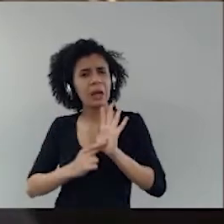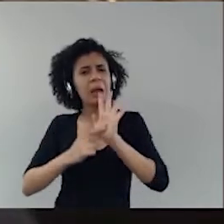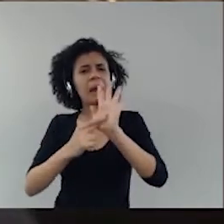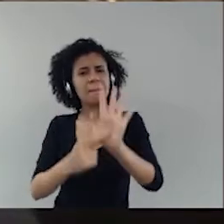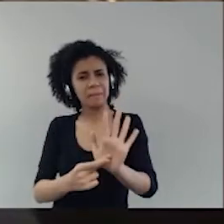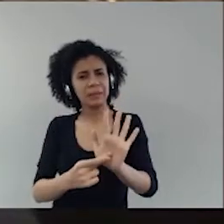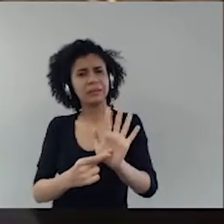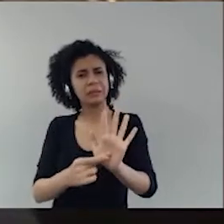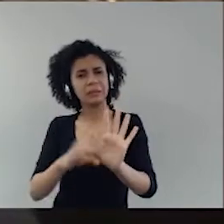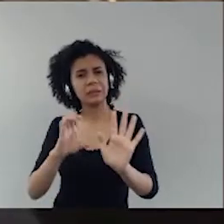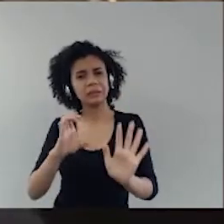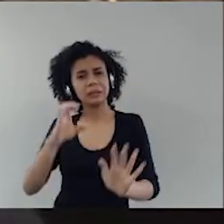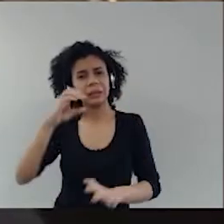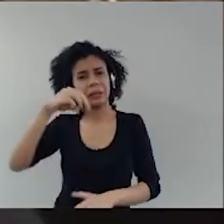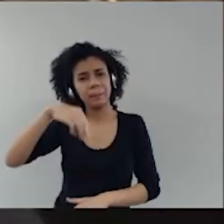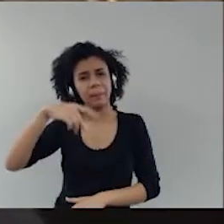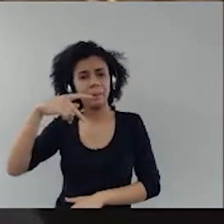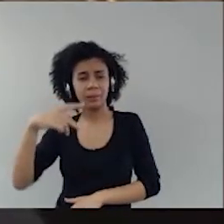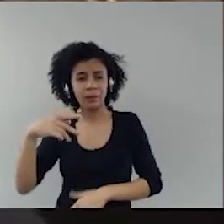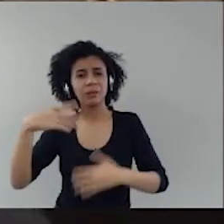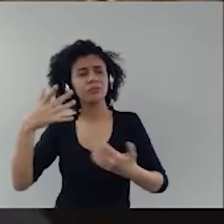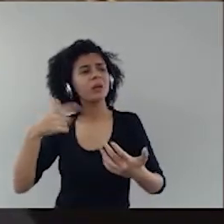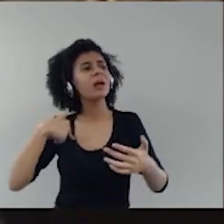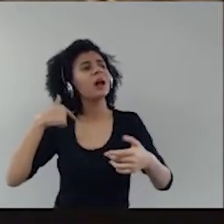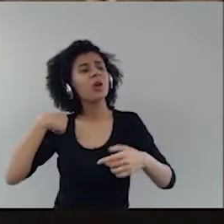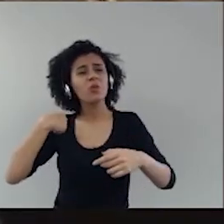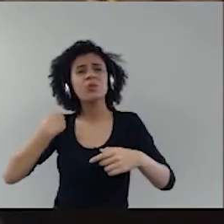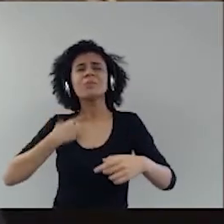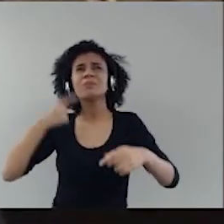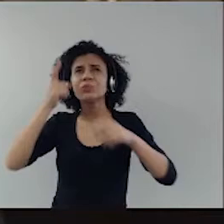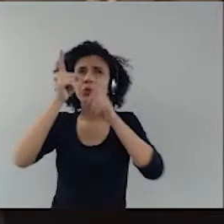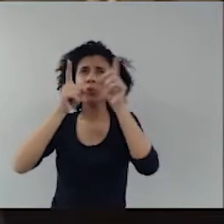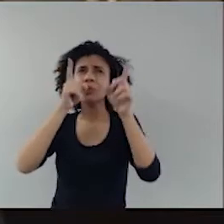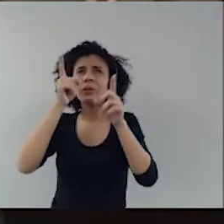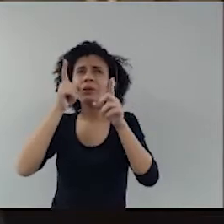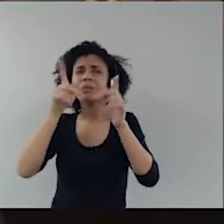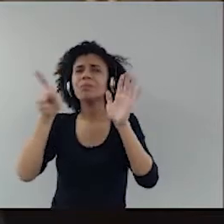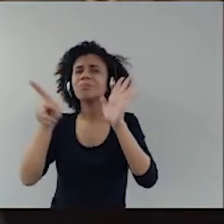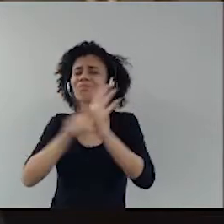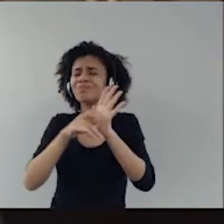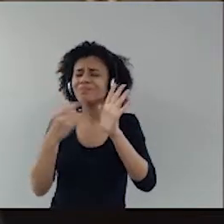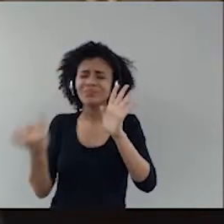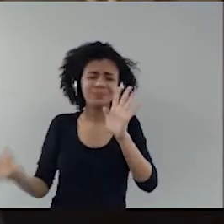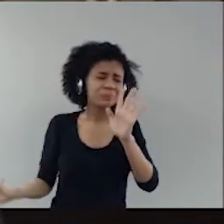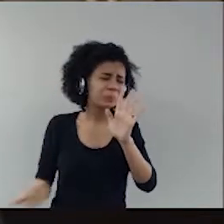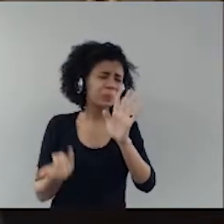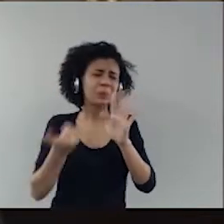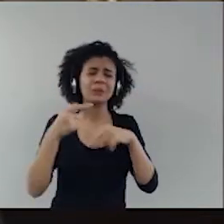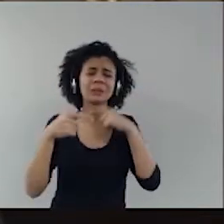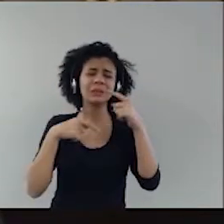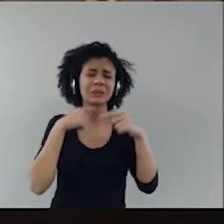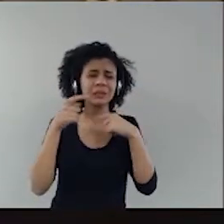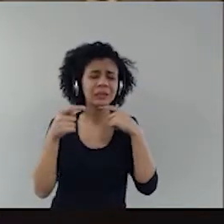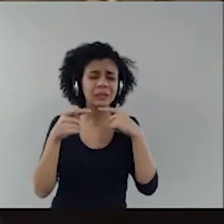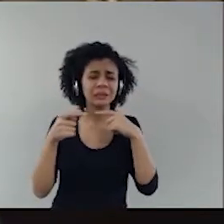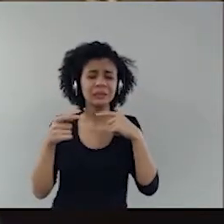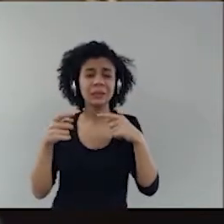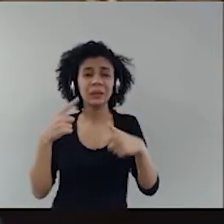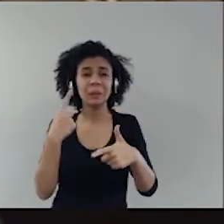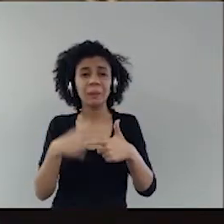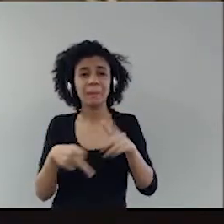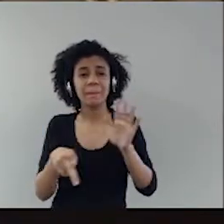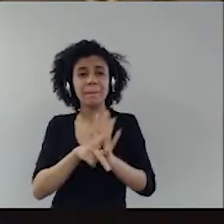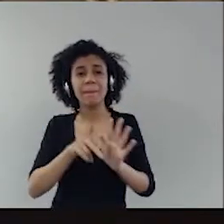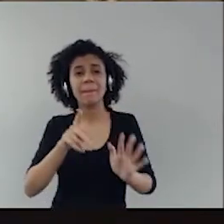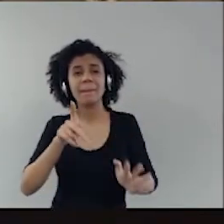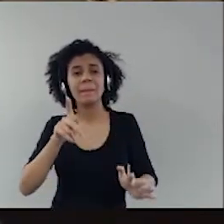no CNMP. E são questionamentos que acredito que são de extrema importância, principalmente esse relacionado à questão da análise das contas dos